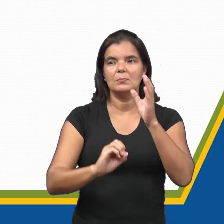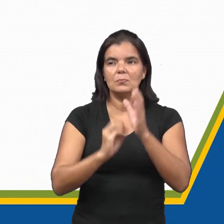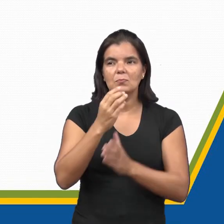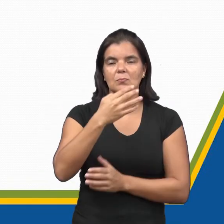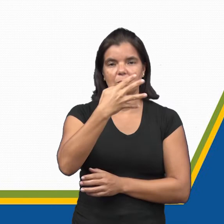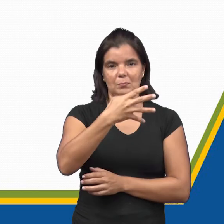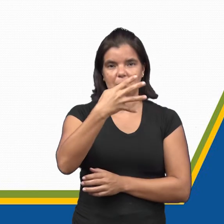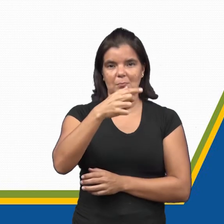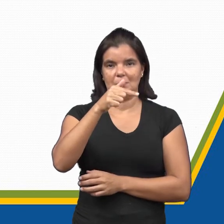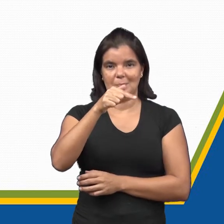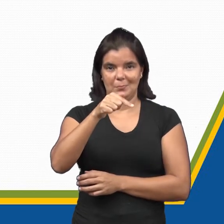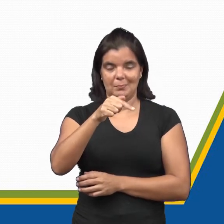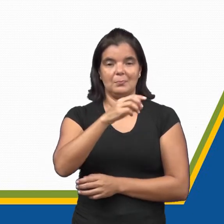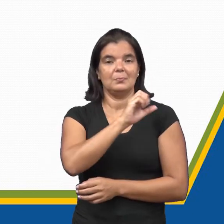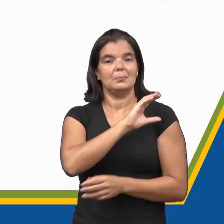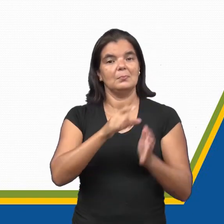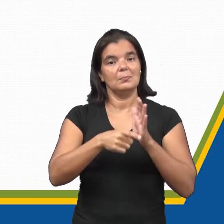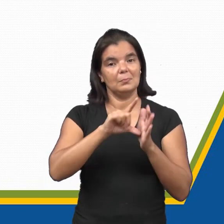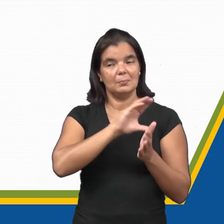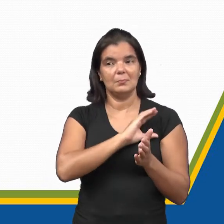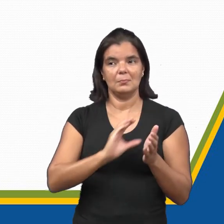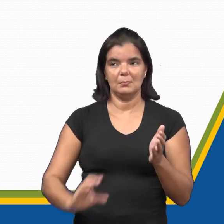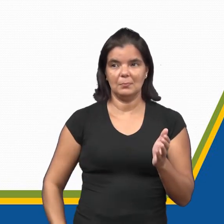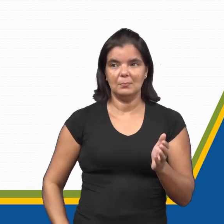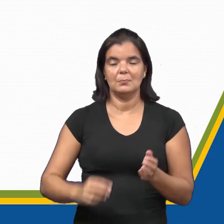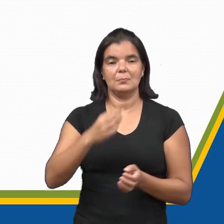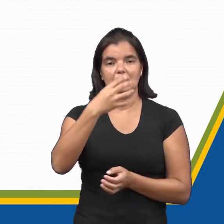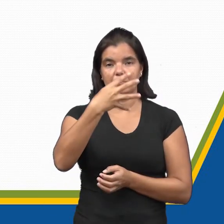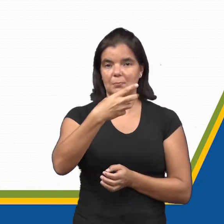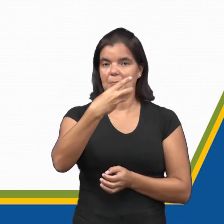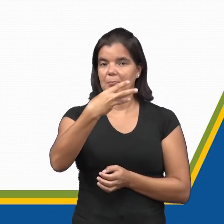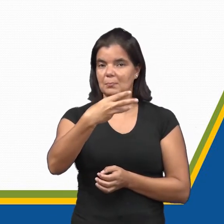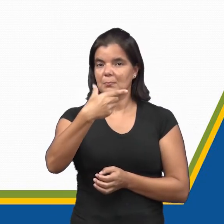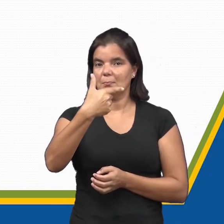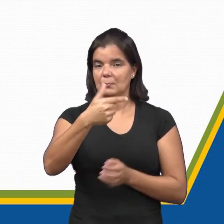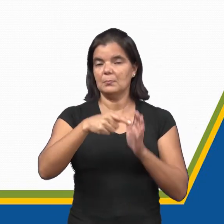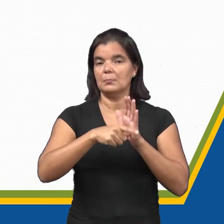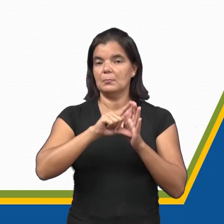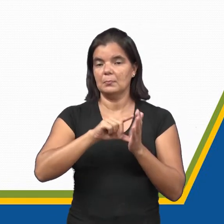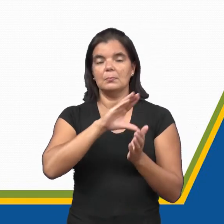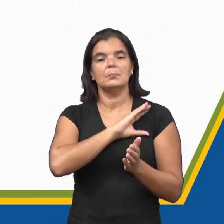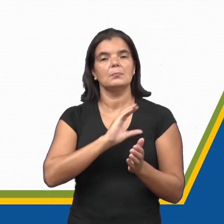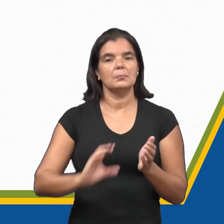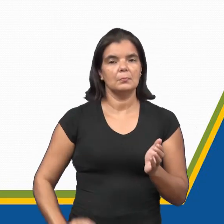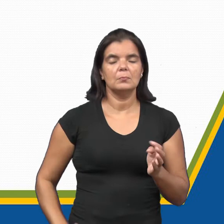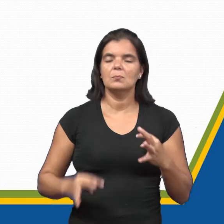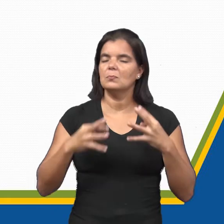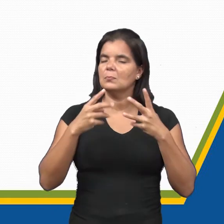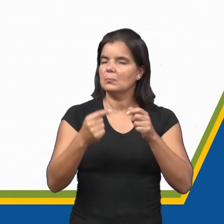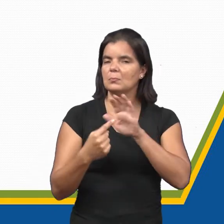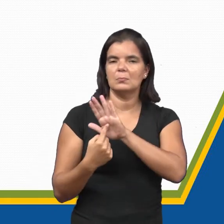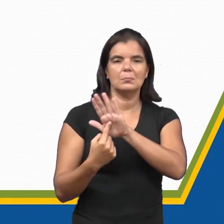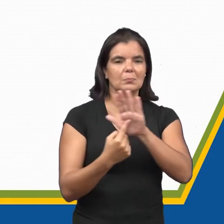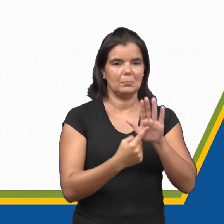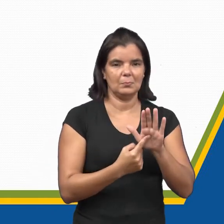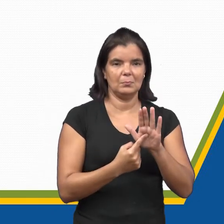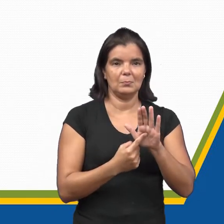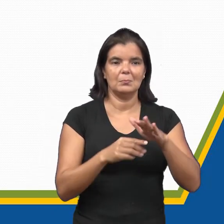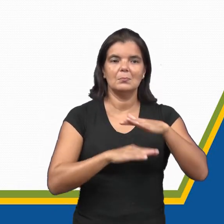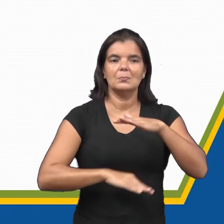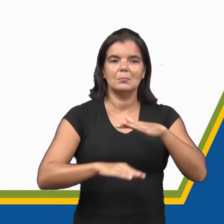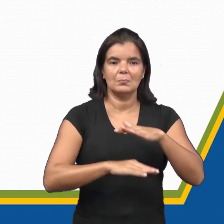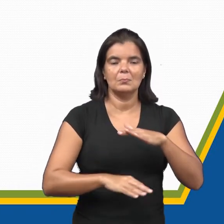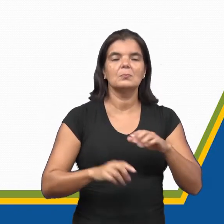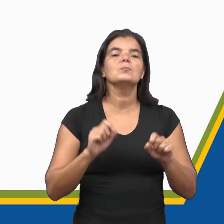432 a.C. Gente, observem que todas as imagens que nós trouxemos têm logo embaixo dela